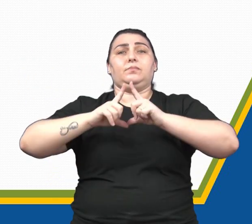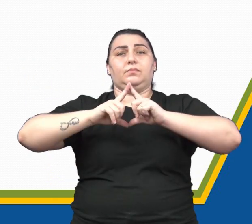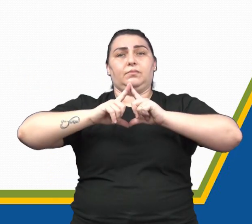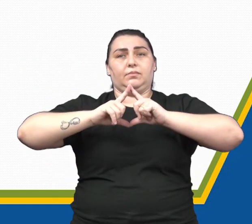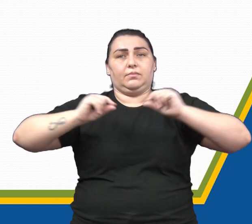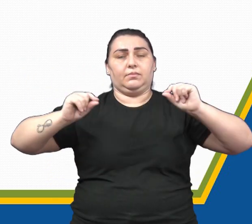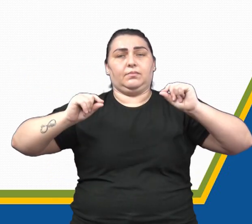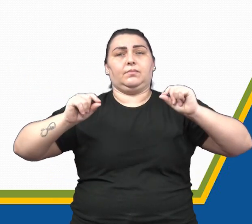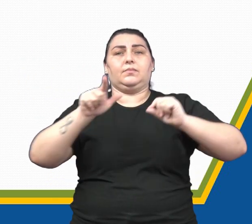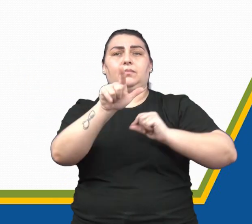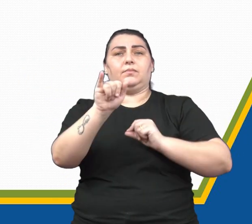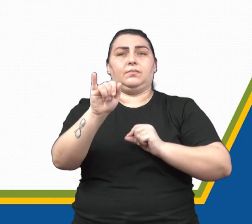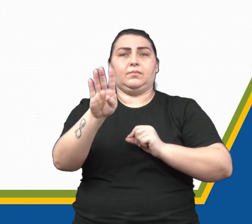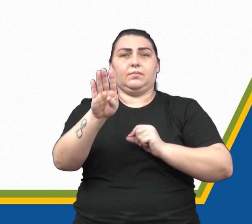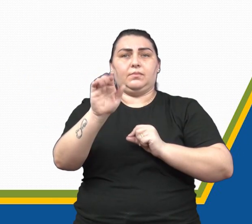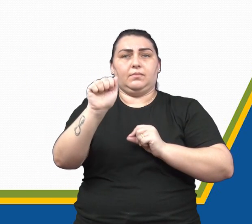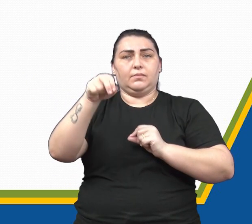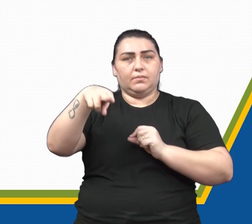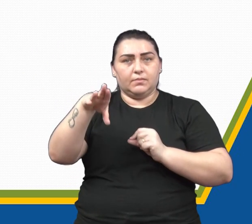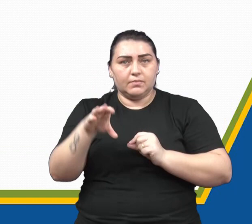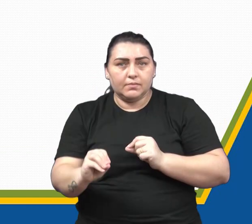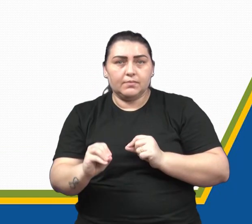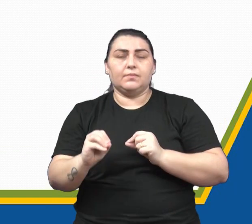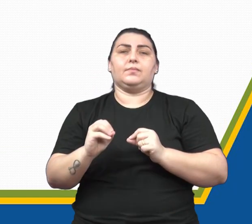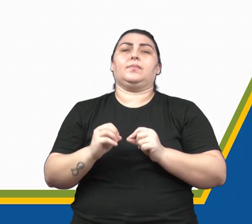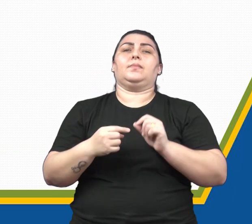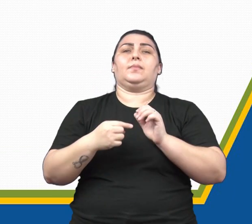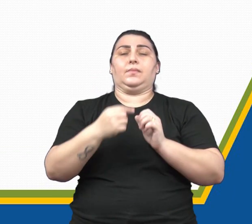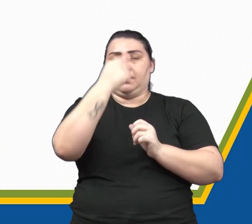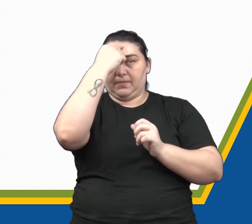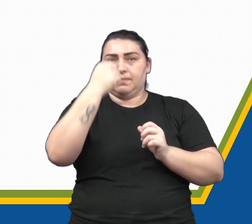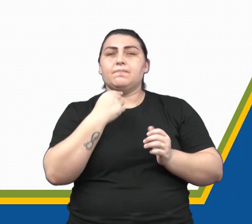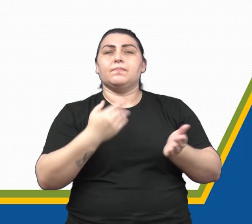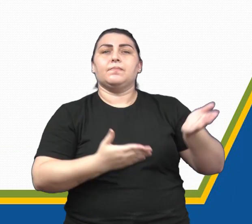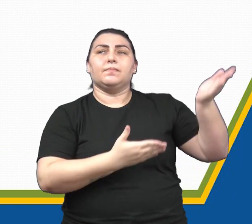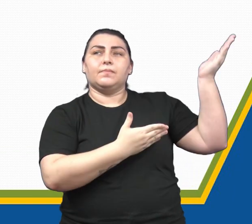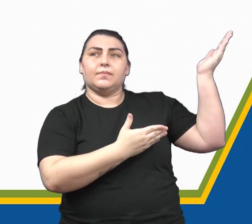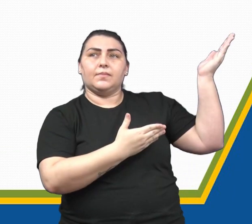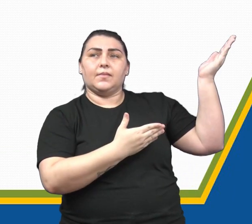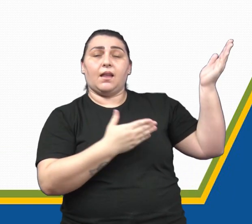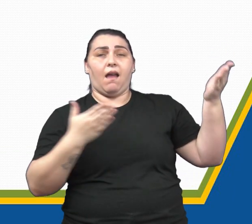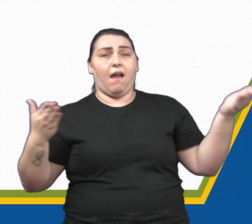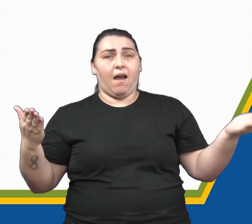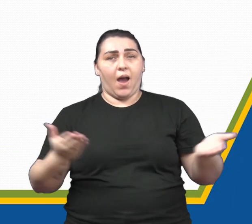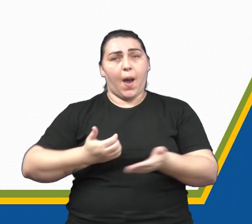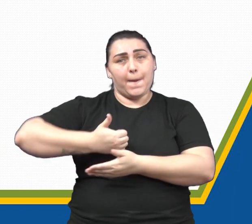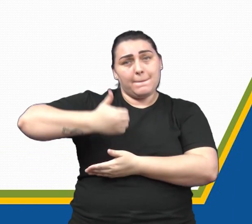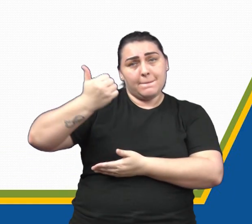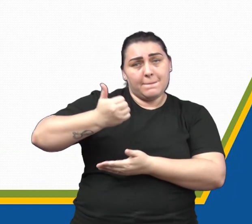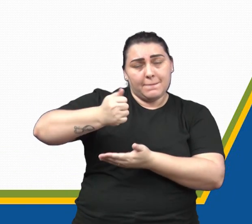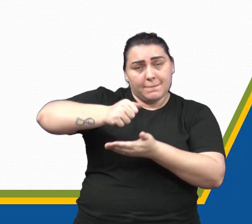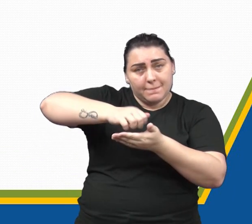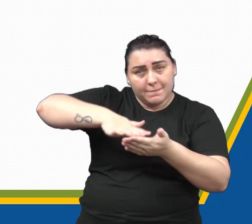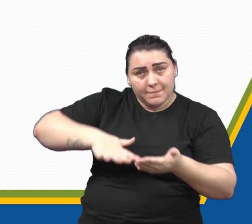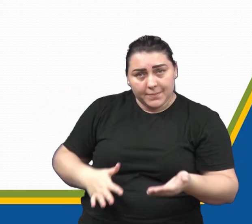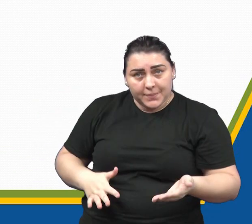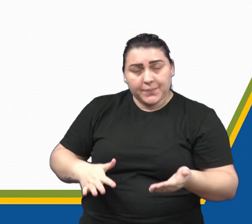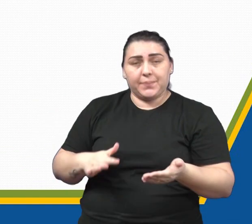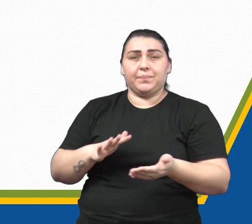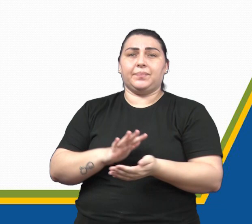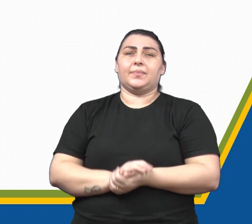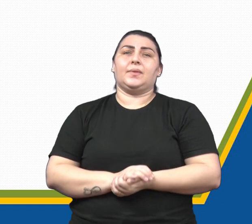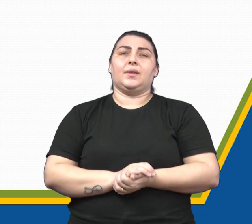e Turquia. Pessoal, aqui é a imagem de vegetação mediterrânea. E aí nós entramos na nossa primeira atividade,